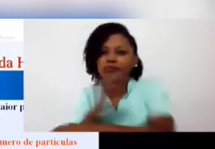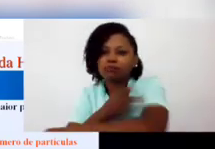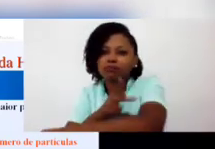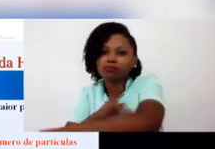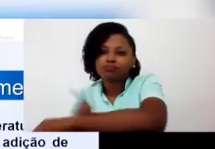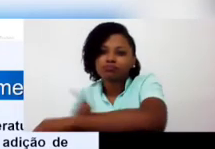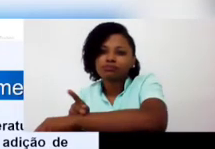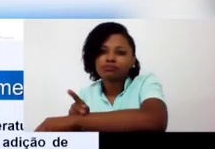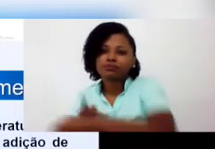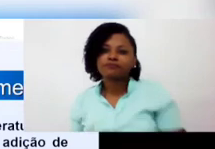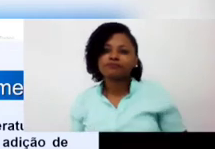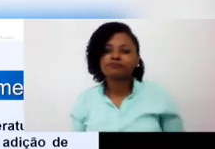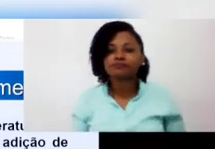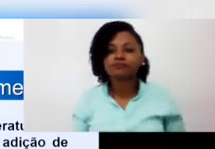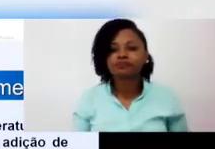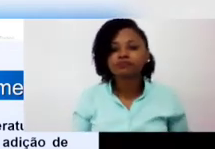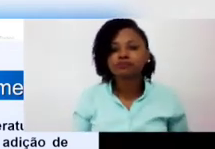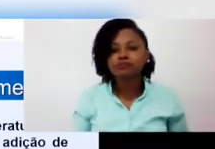vapor, ok?